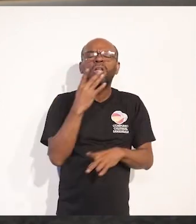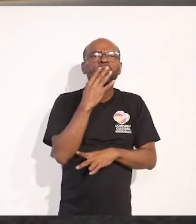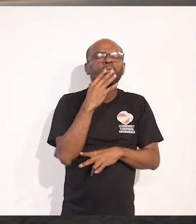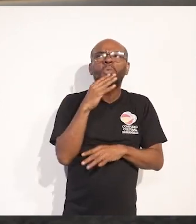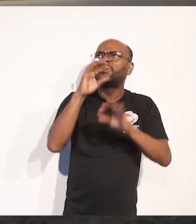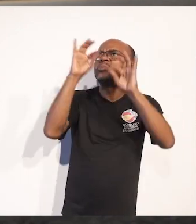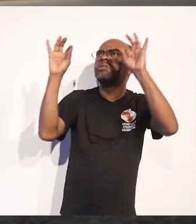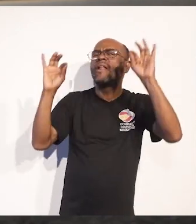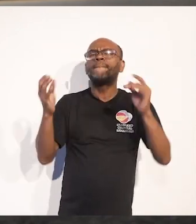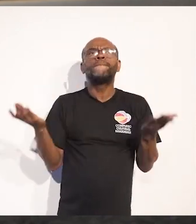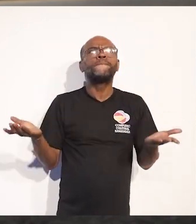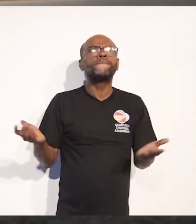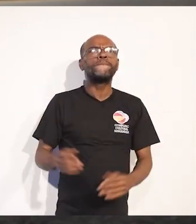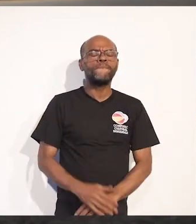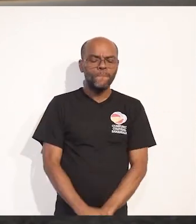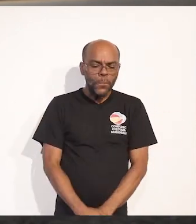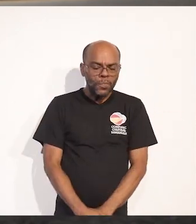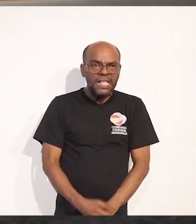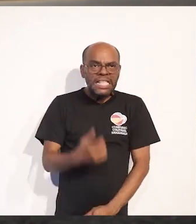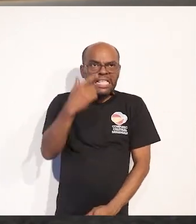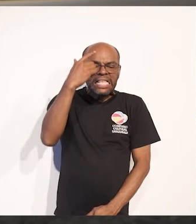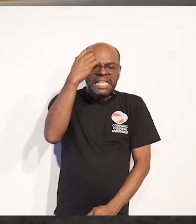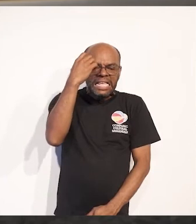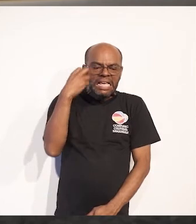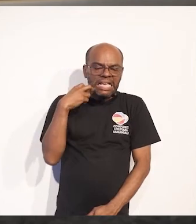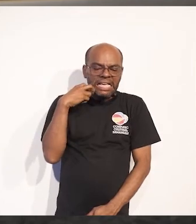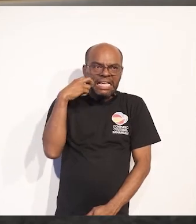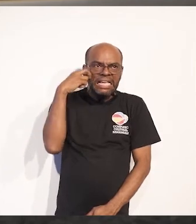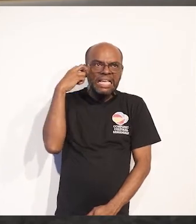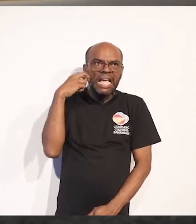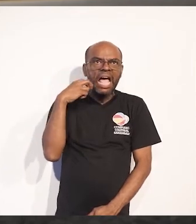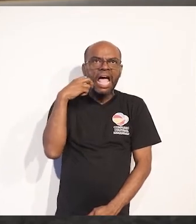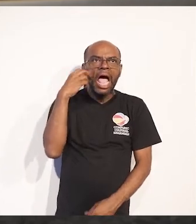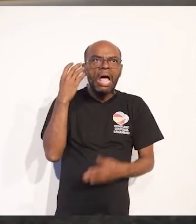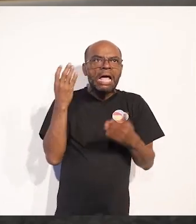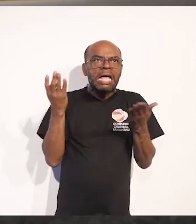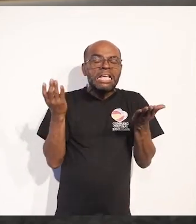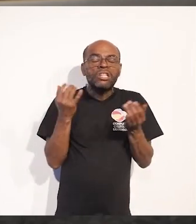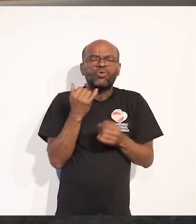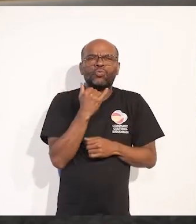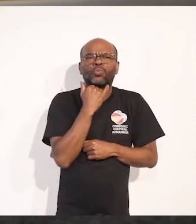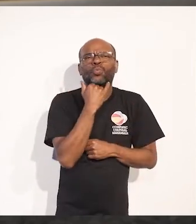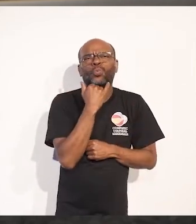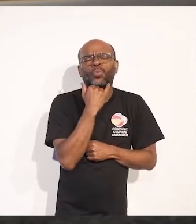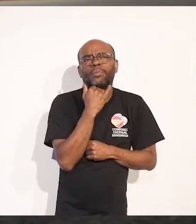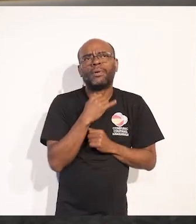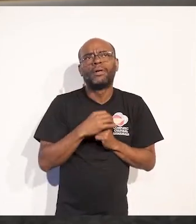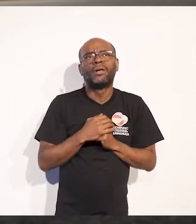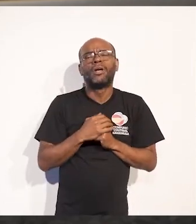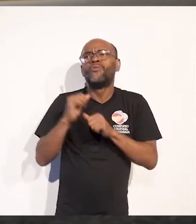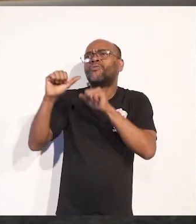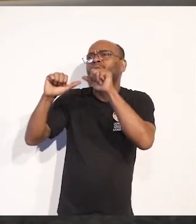né? E eu fiquei envergonhado, mas muito envergonhado. Eu falei assim: Maria Carmen, me desculpe, vou